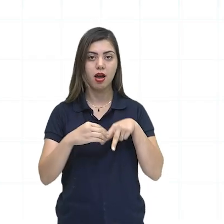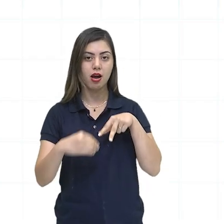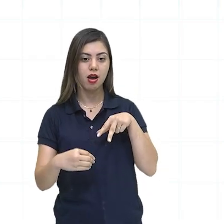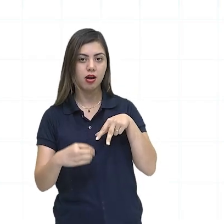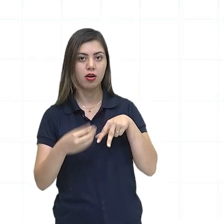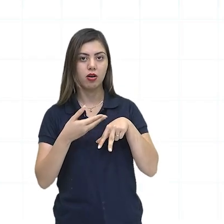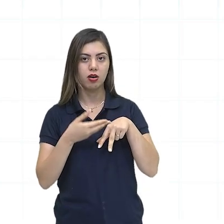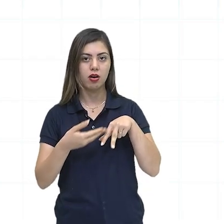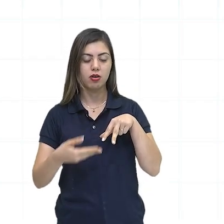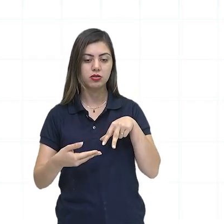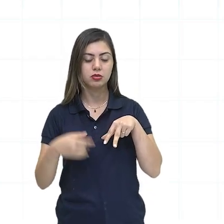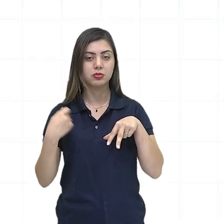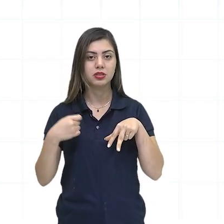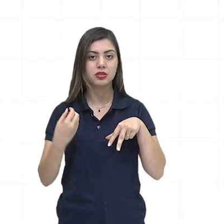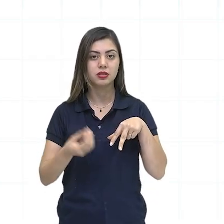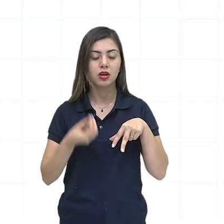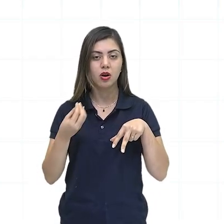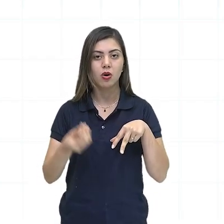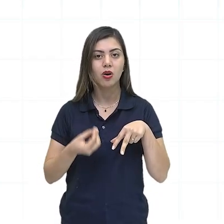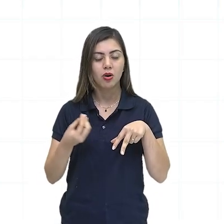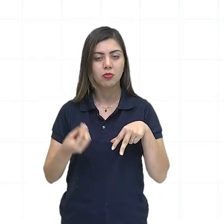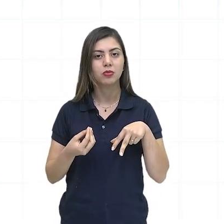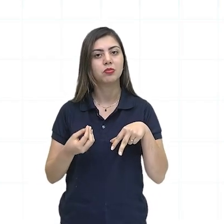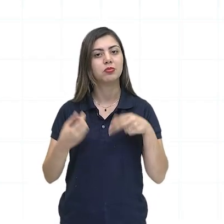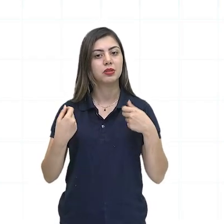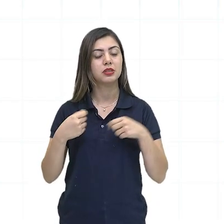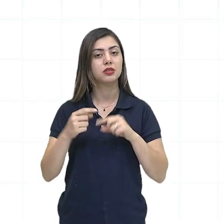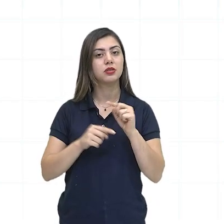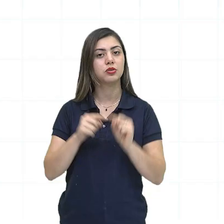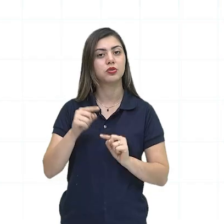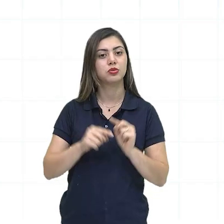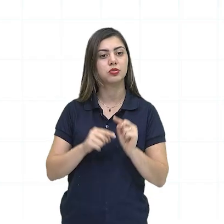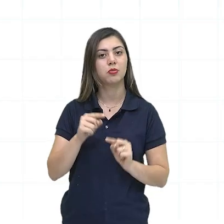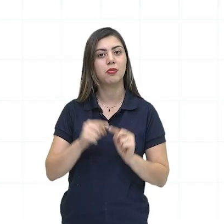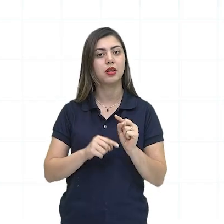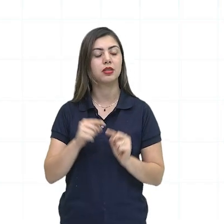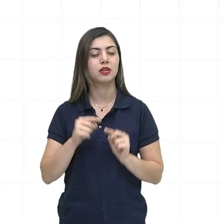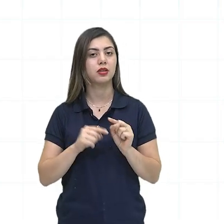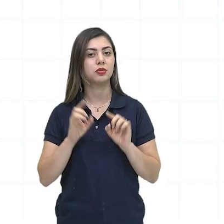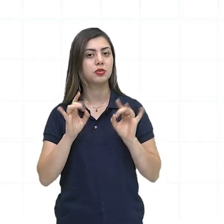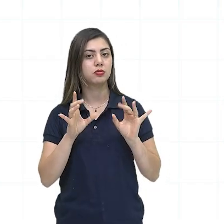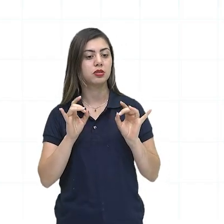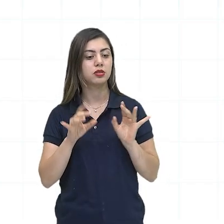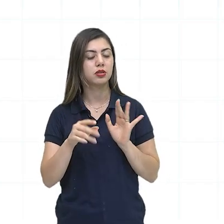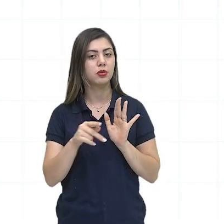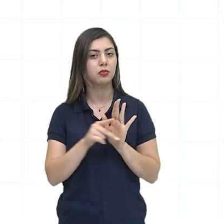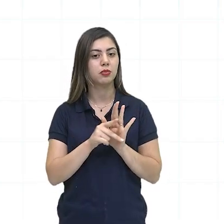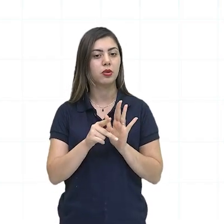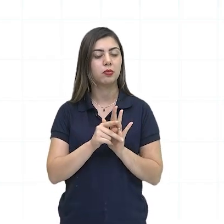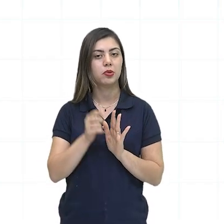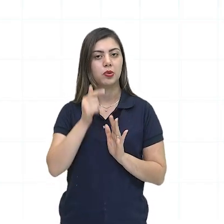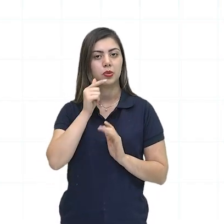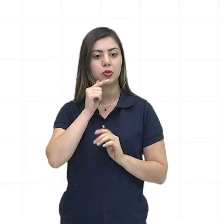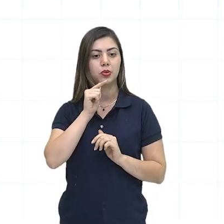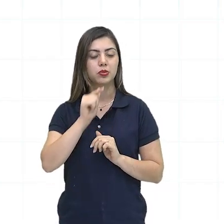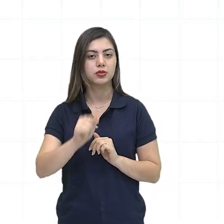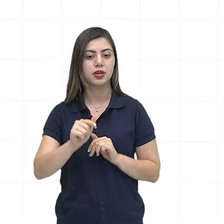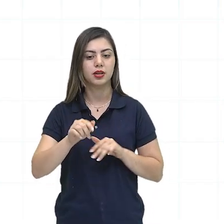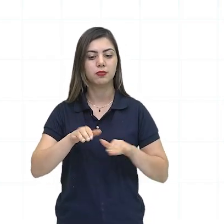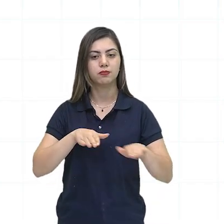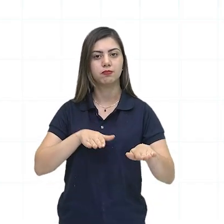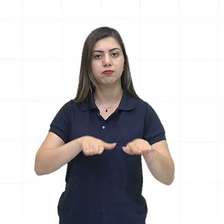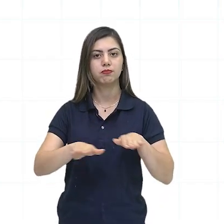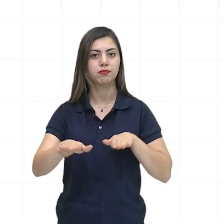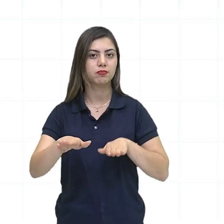ela precisa ser, né? Ela tem que ser de material diferenciado onde consiga fazer esse